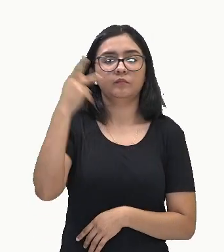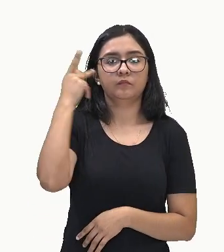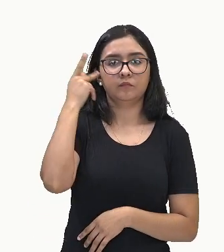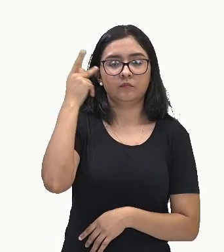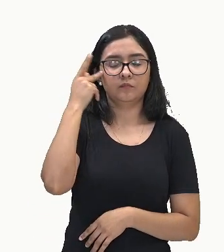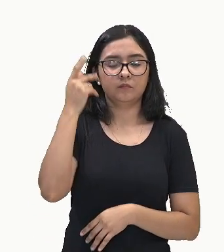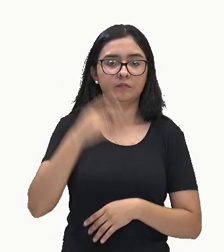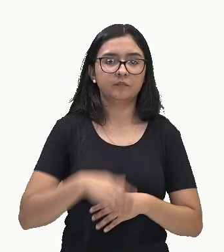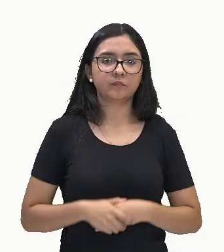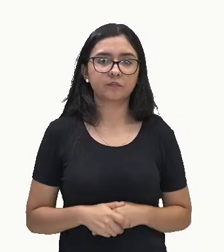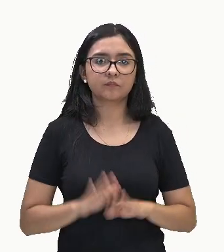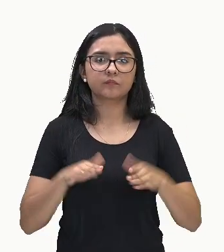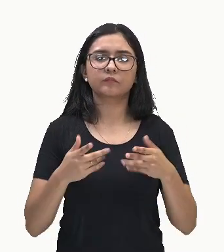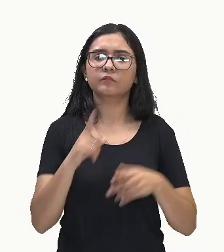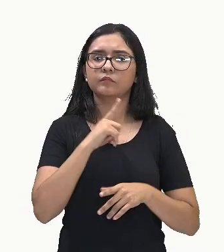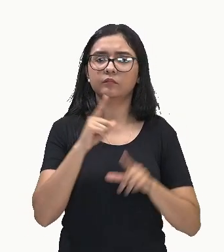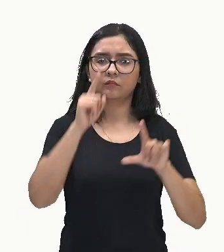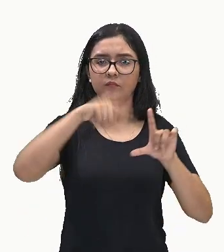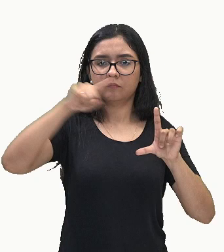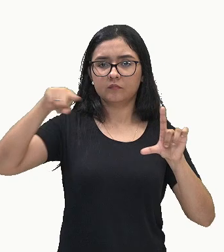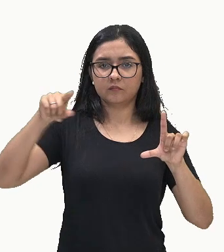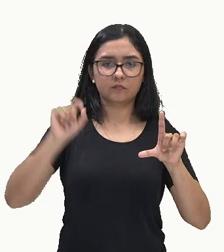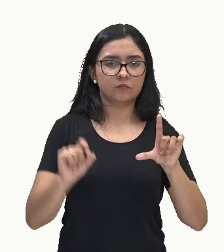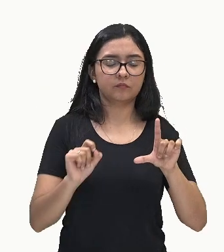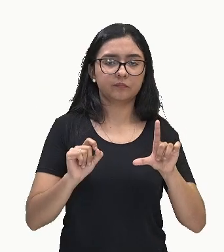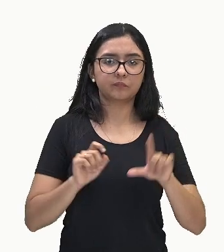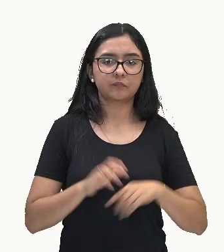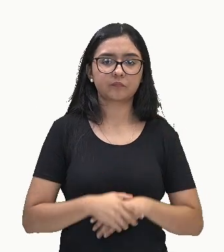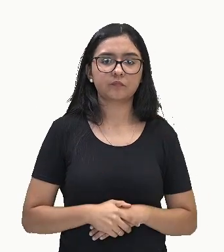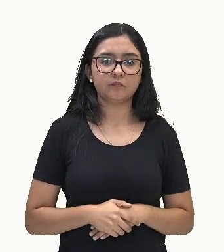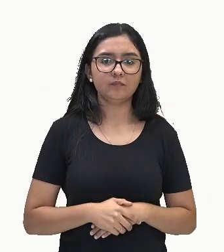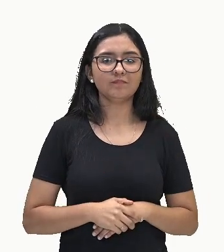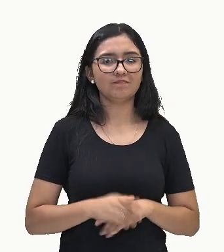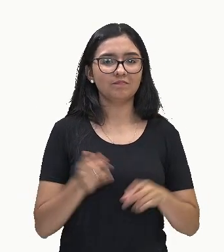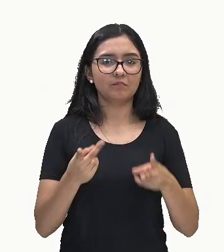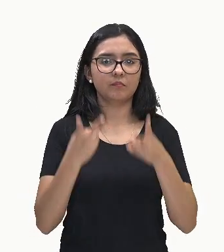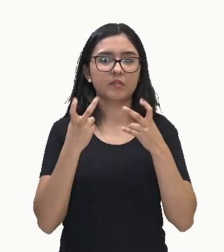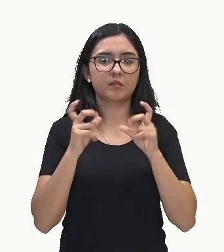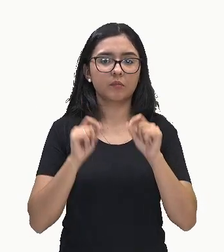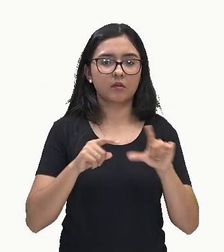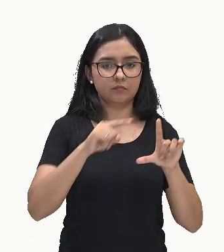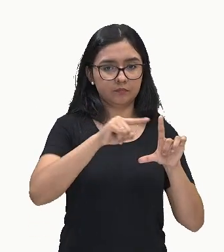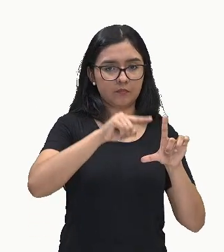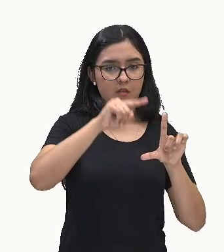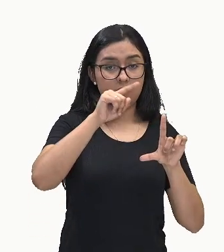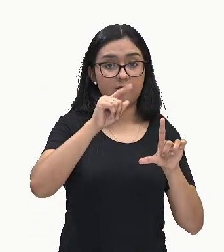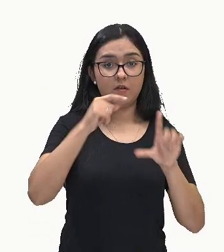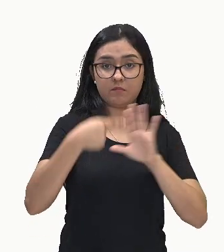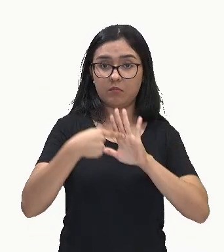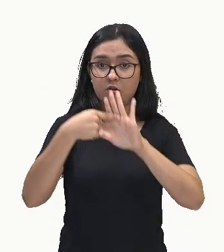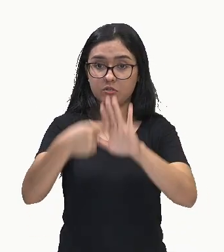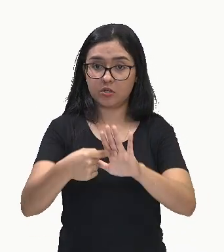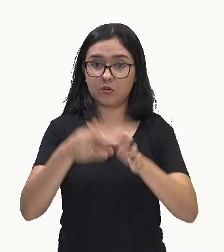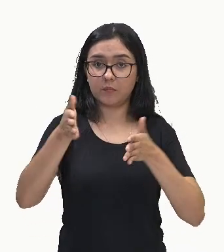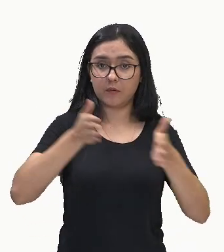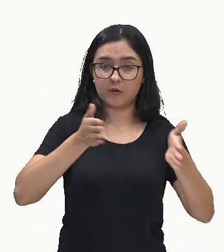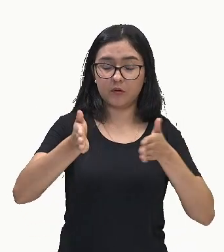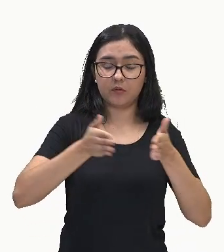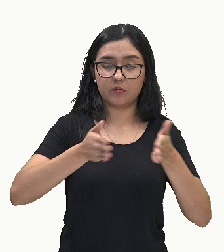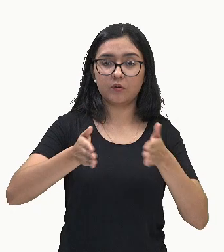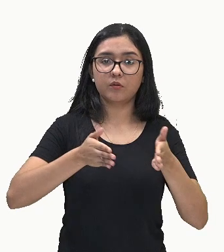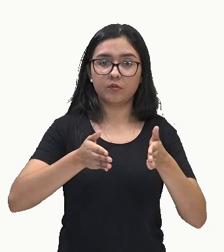Alegre então nós temos um gráfico aqui de linhas né que vai mostrando aqui o período né de